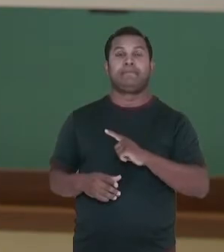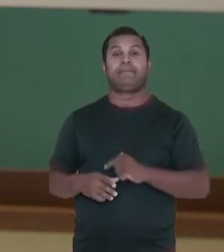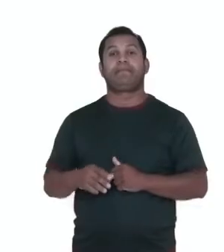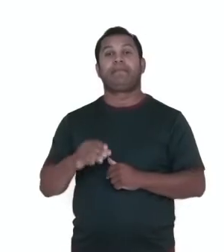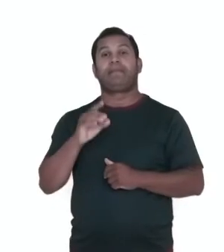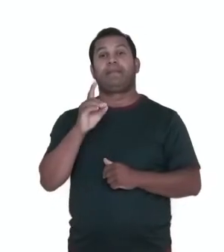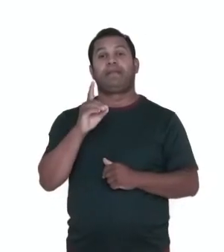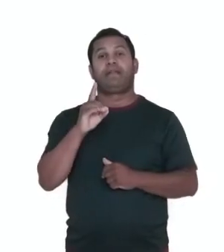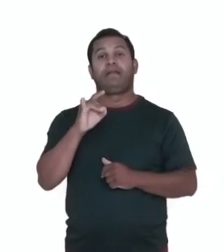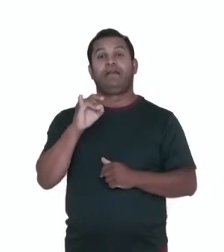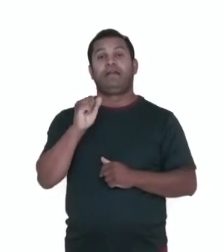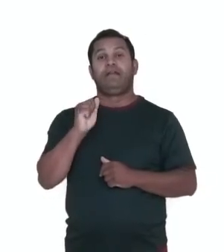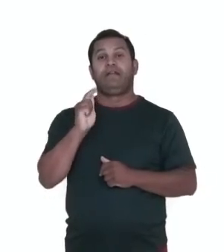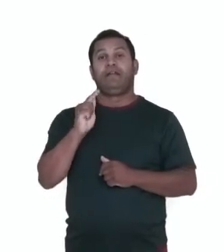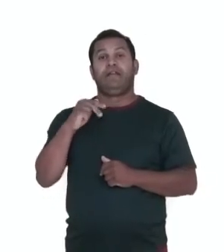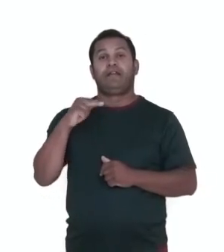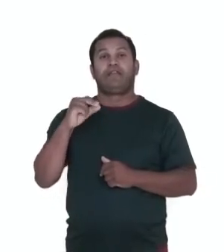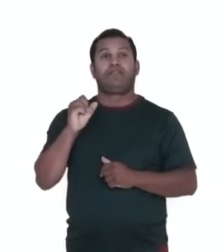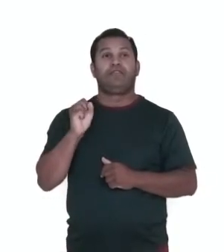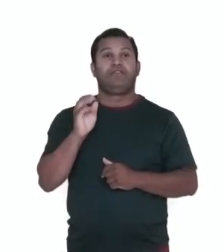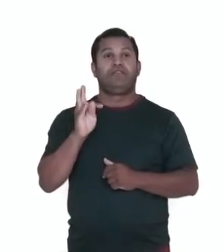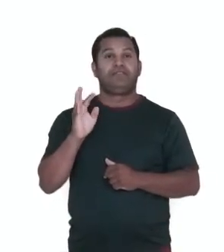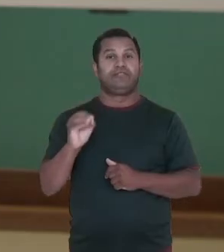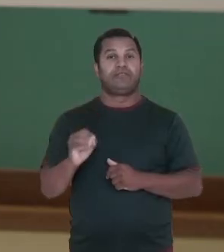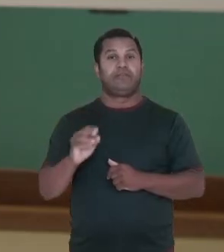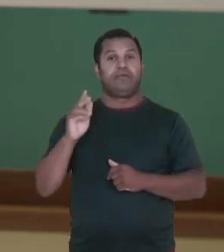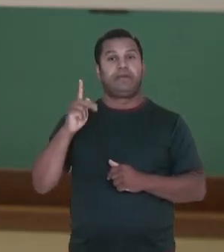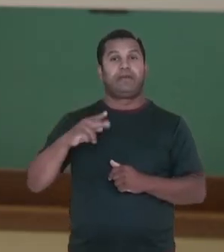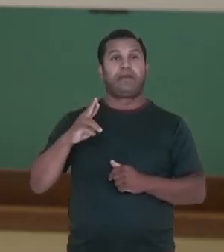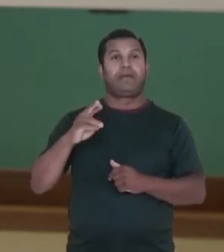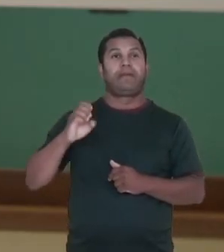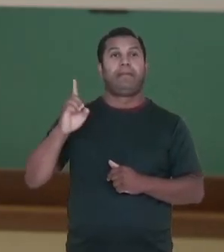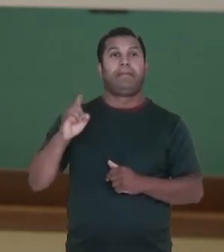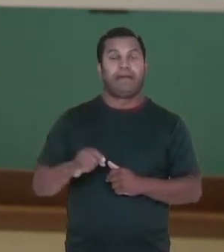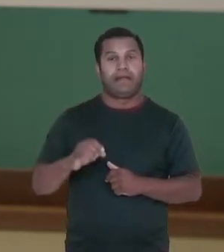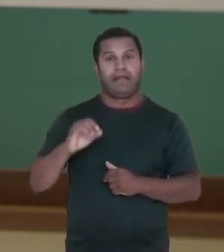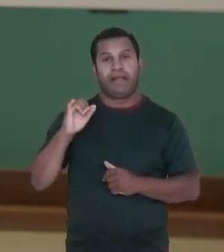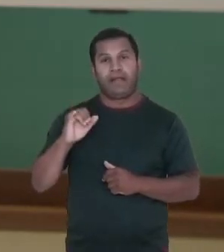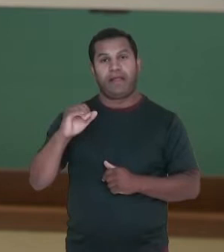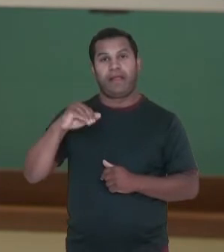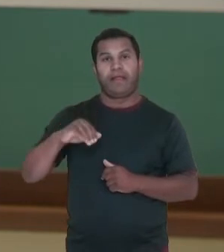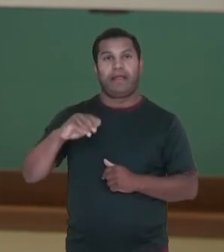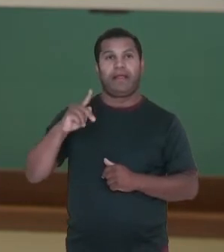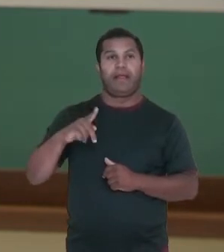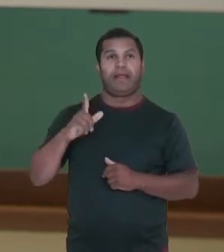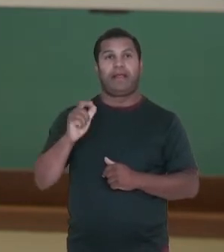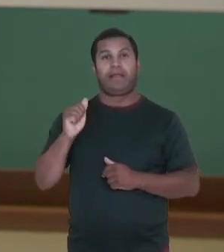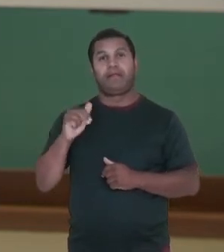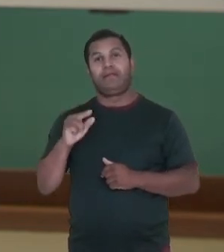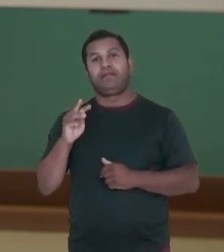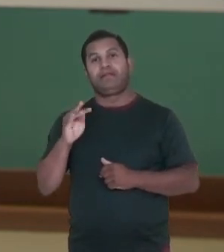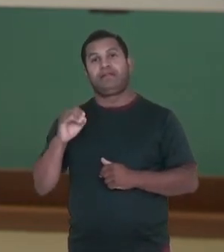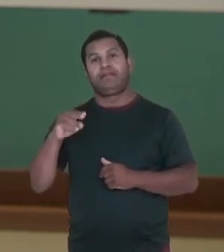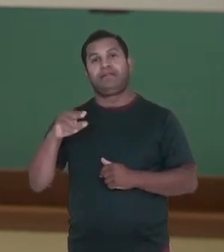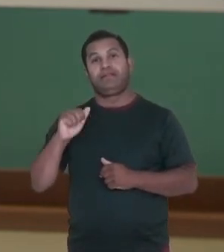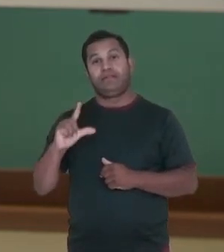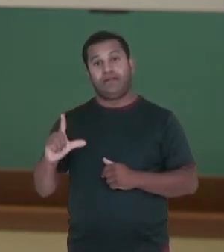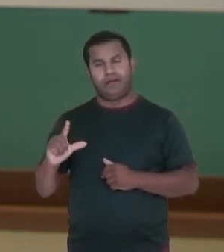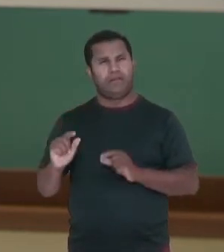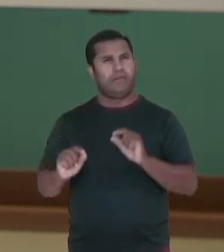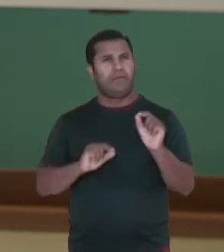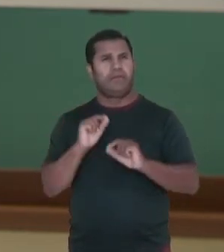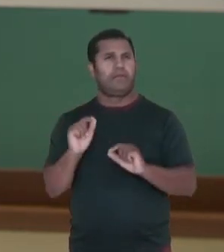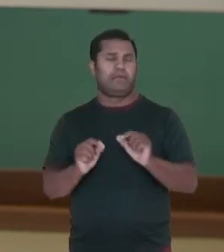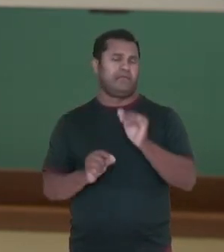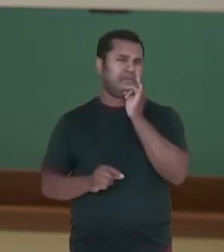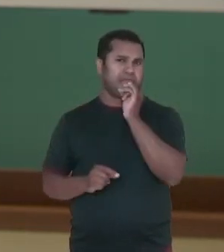daí? Por exemplo, eu quero um filho e eu quero que ele seja um